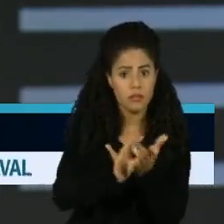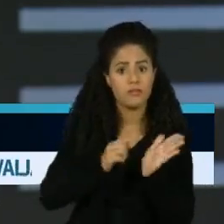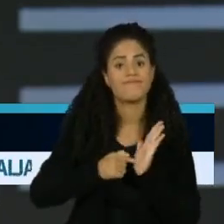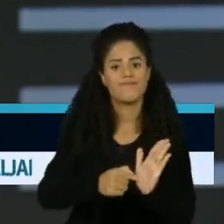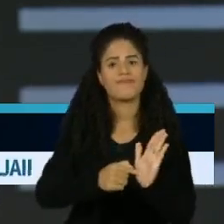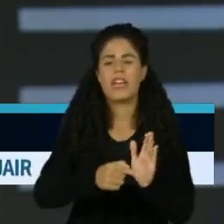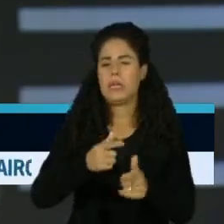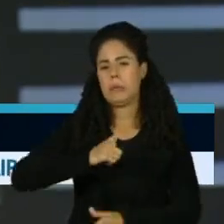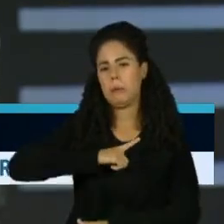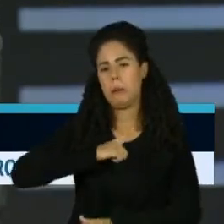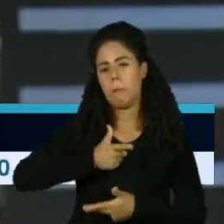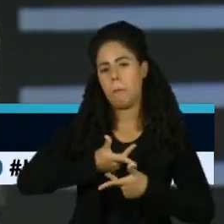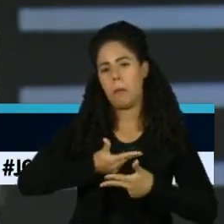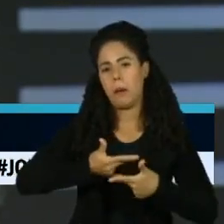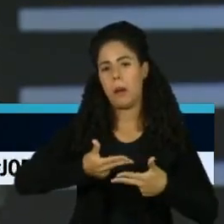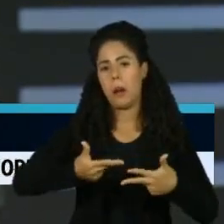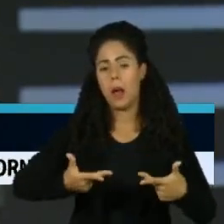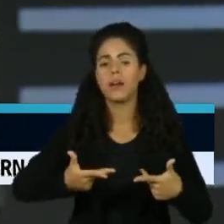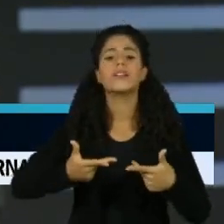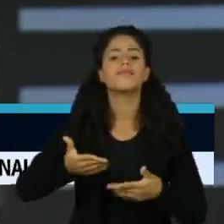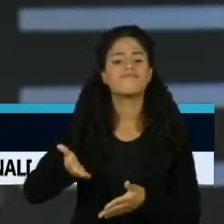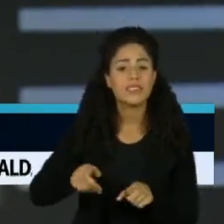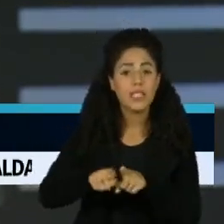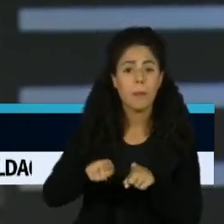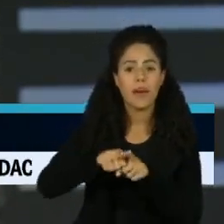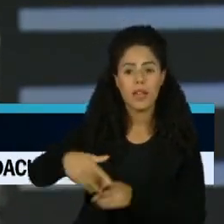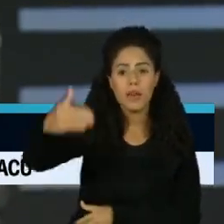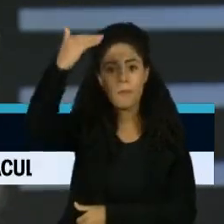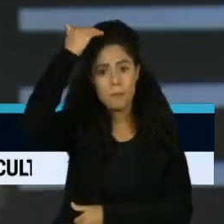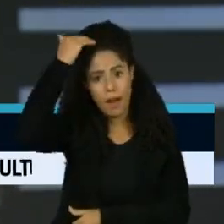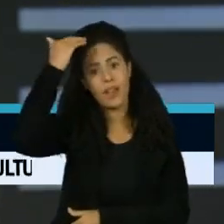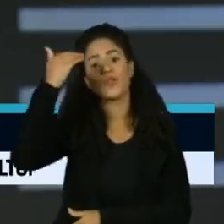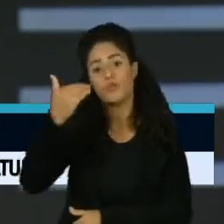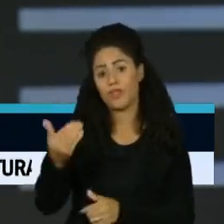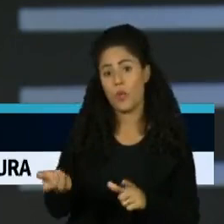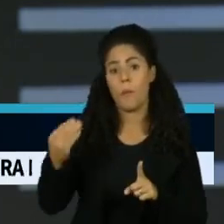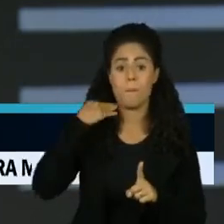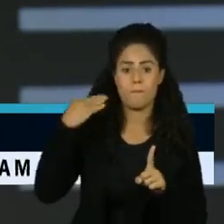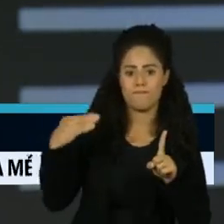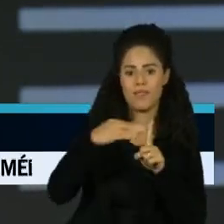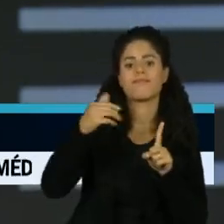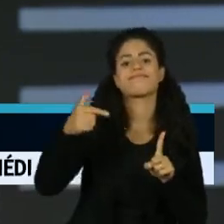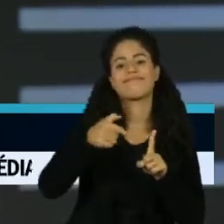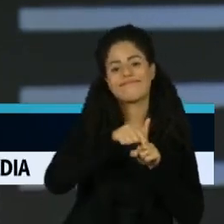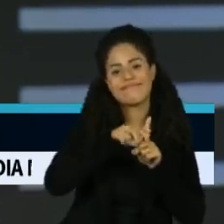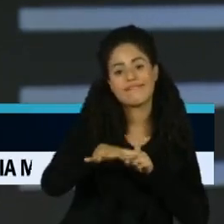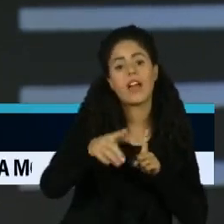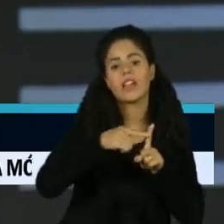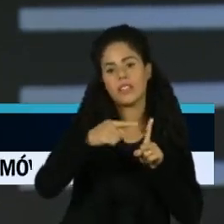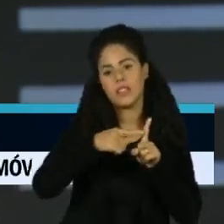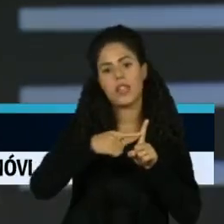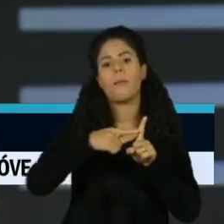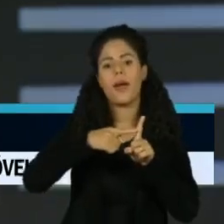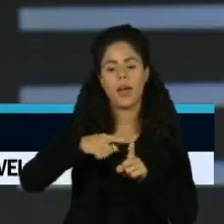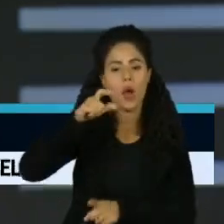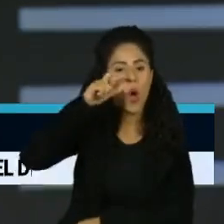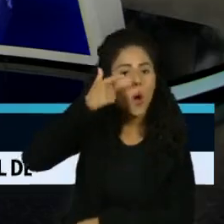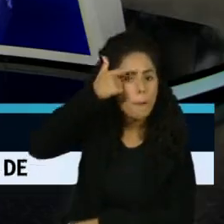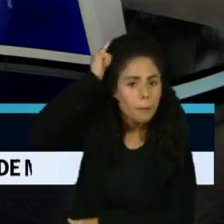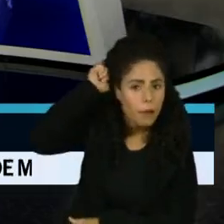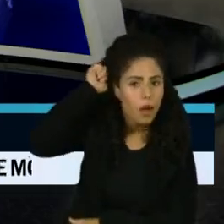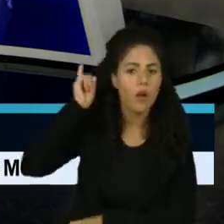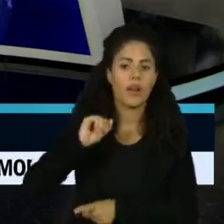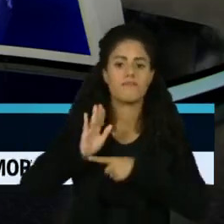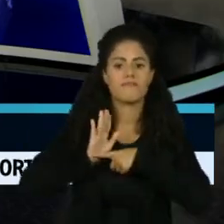entre outras barbeiragem Tem uma parte dessa culpa no meu modo de ver que é do Banco Central então além do Paulo Guedes e a sua barbeiragem de